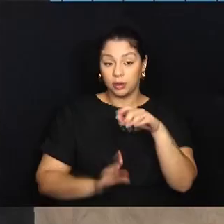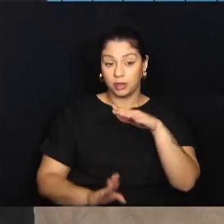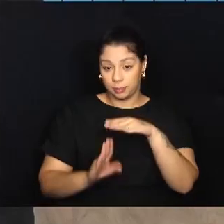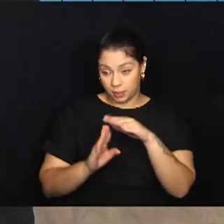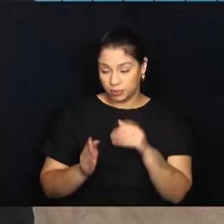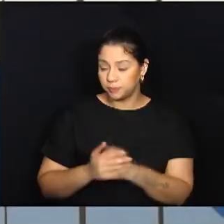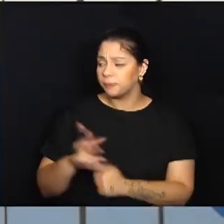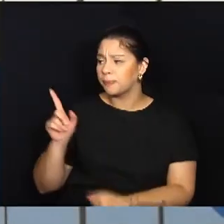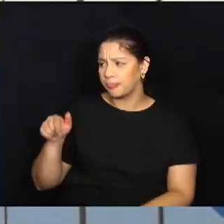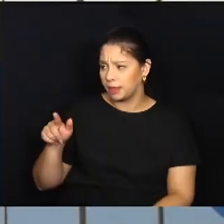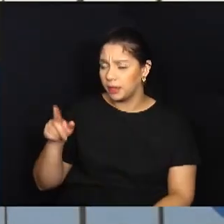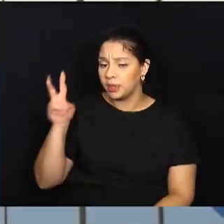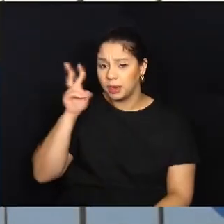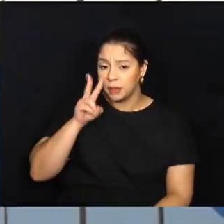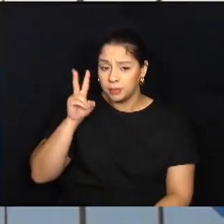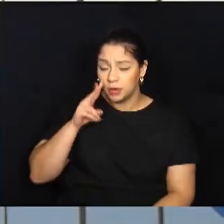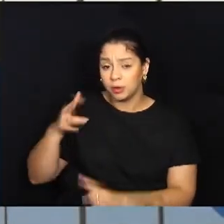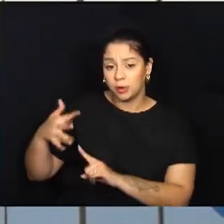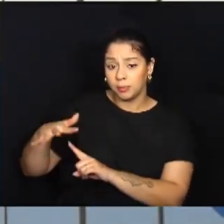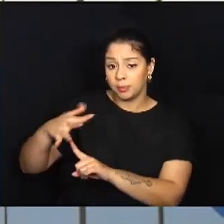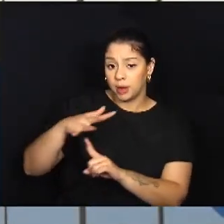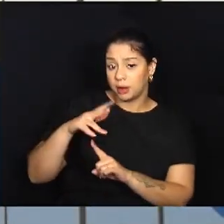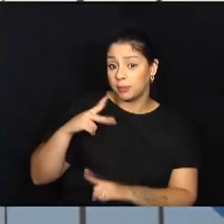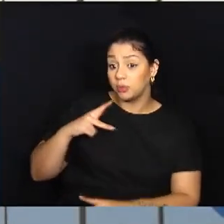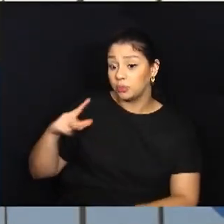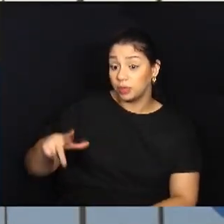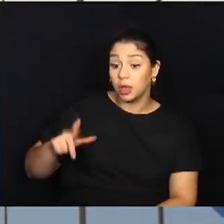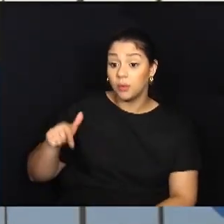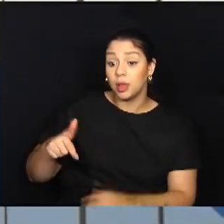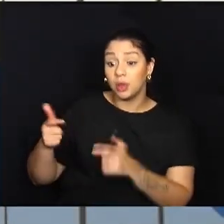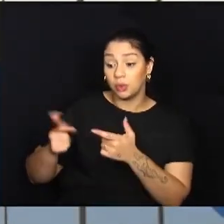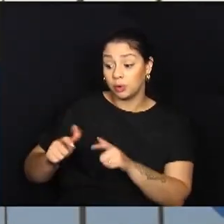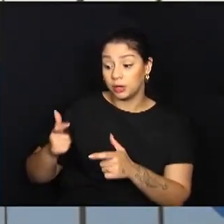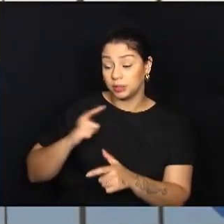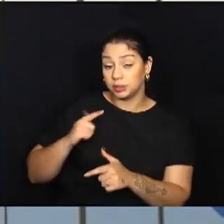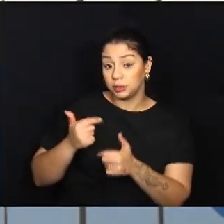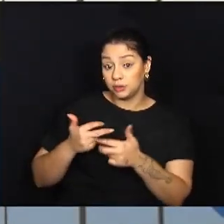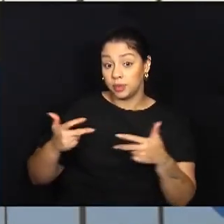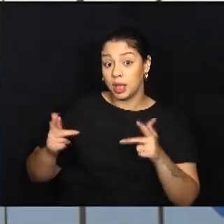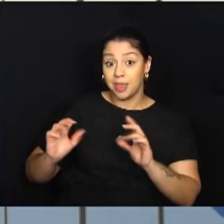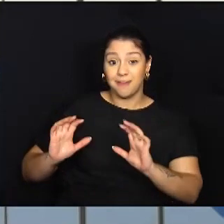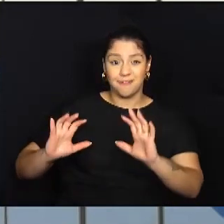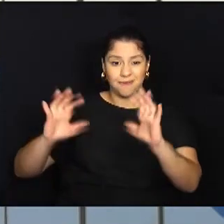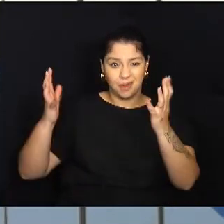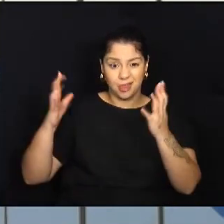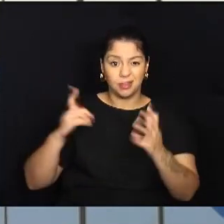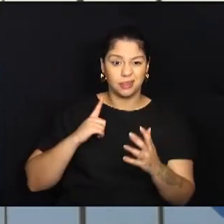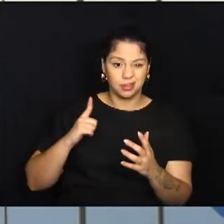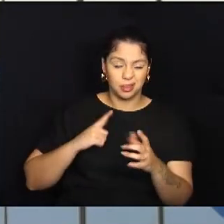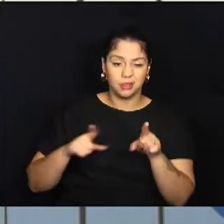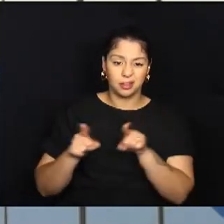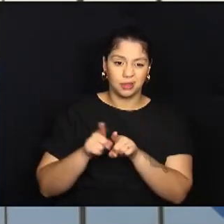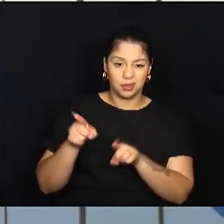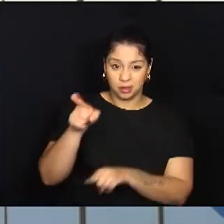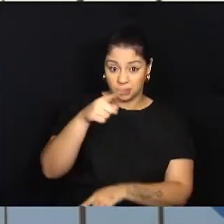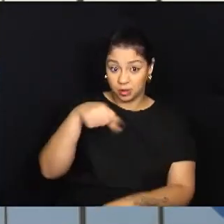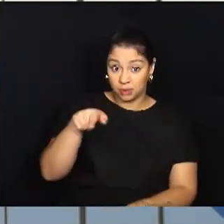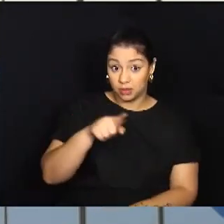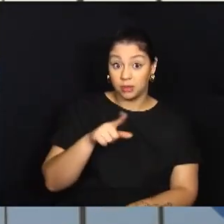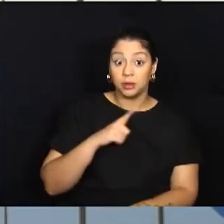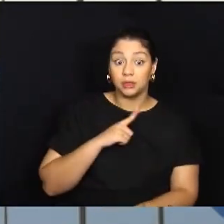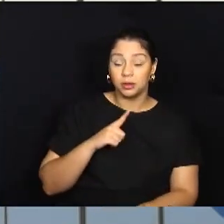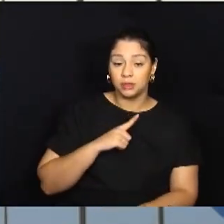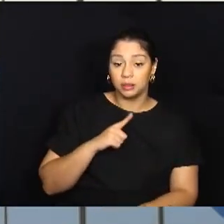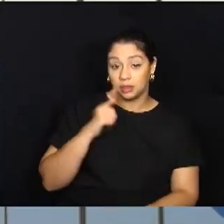lá o Parque Portugal, ele é um local e que abriga muitos eventos. Ultimamente, inclusive, você que aguarda aqui